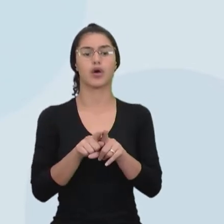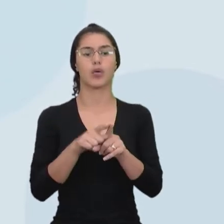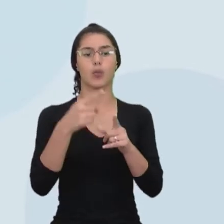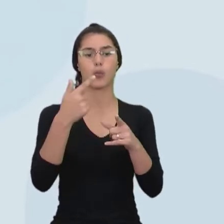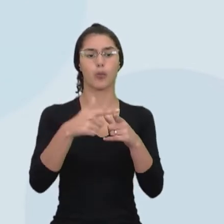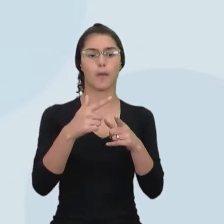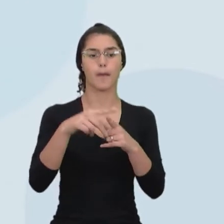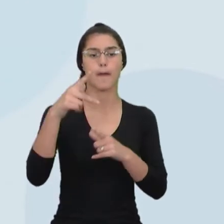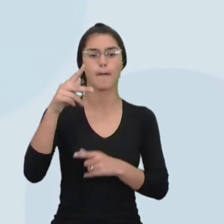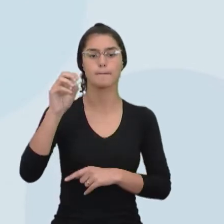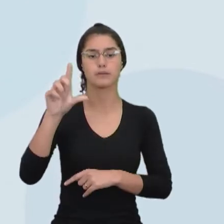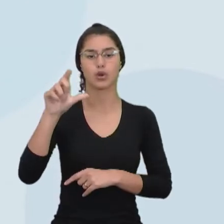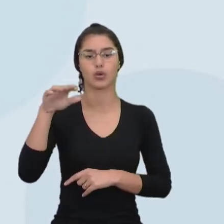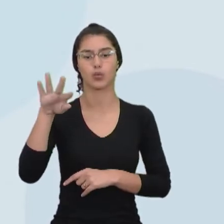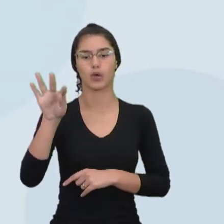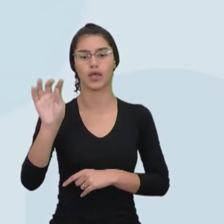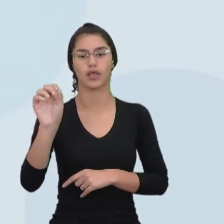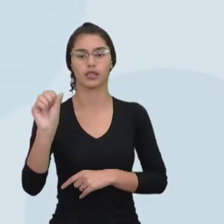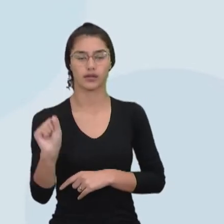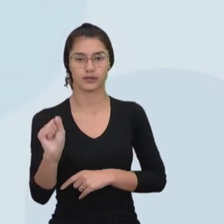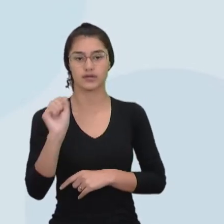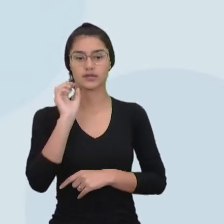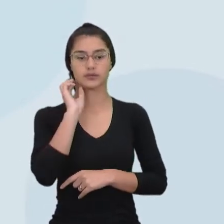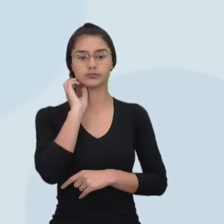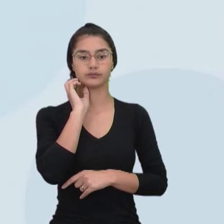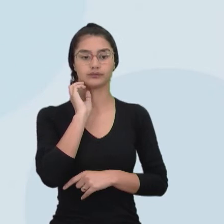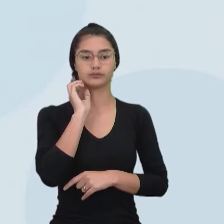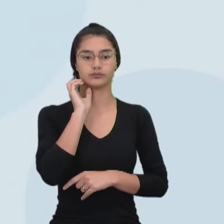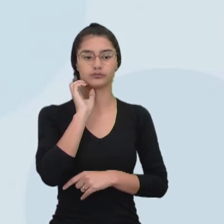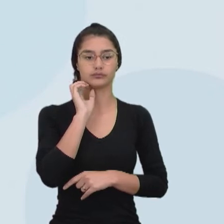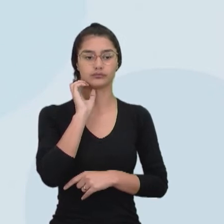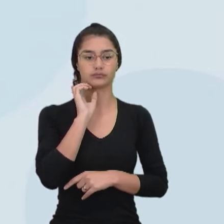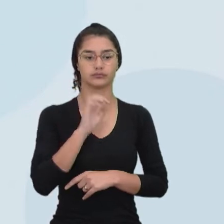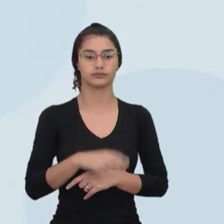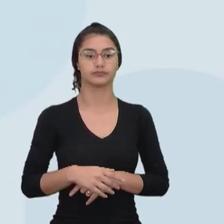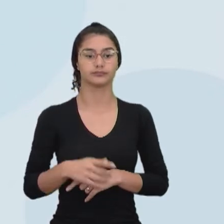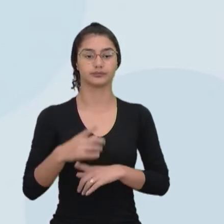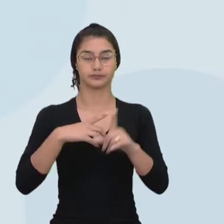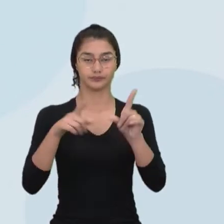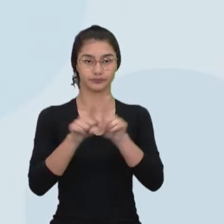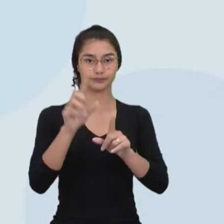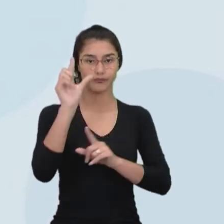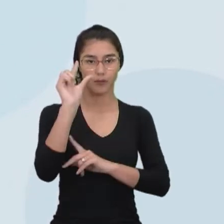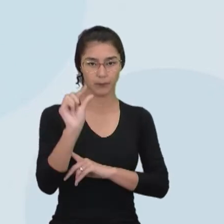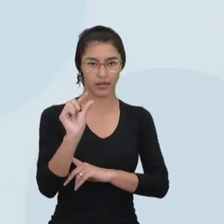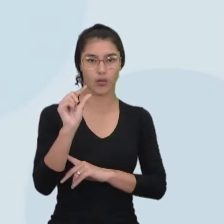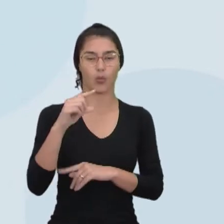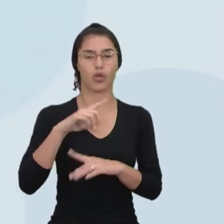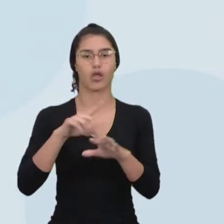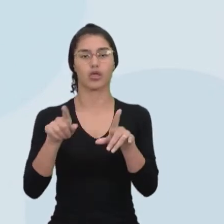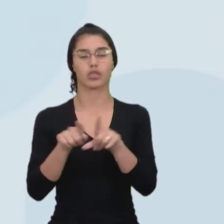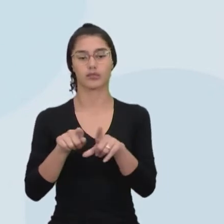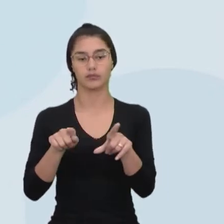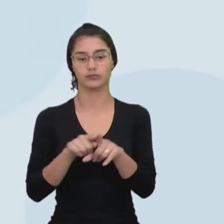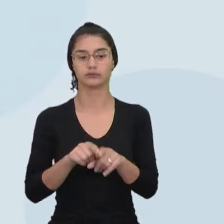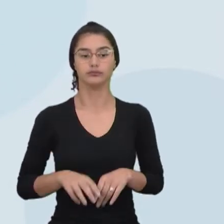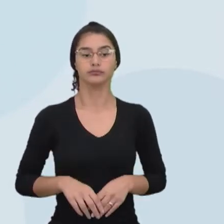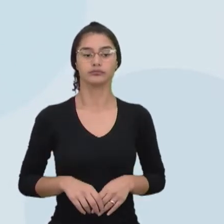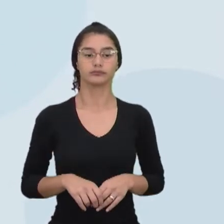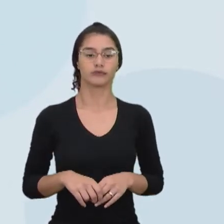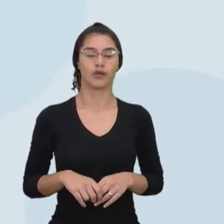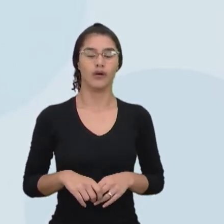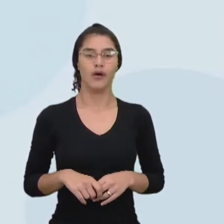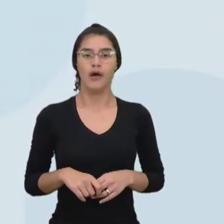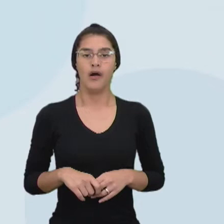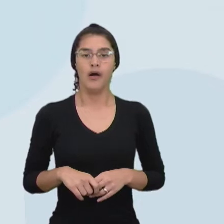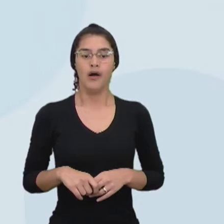poluentes por metro cúbico, ó, tá aqui, ó. Então nós temos aqui, ó, micrograma aí de poluentes por metro cúbico, e nós